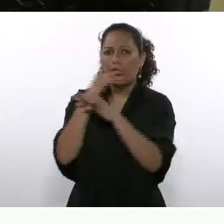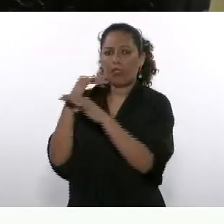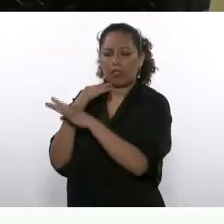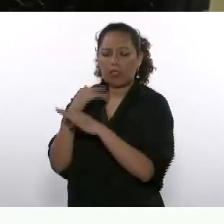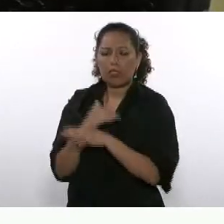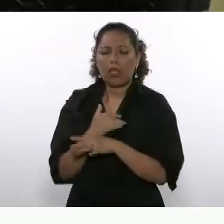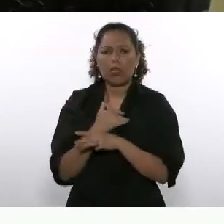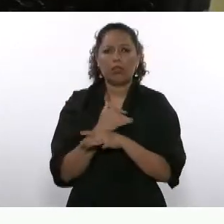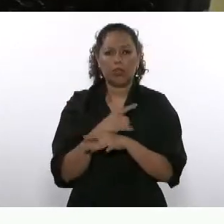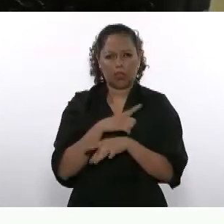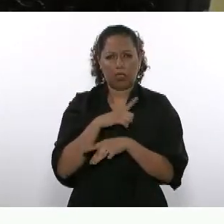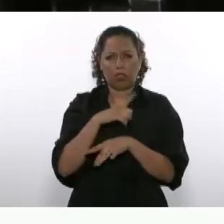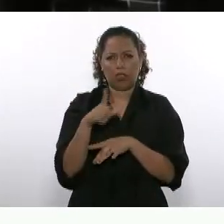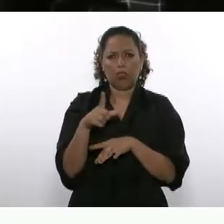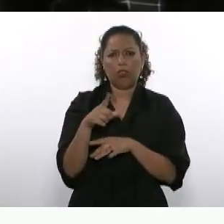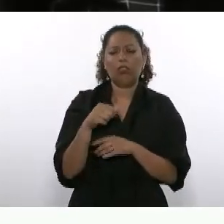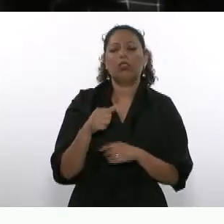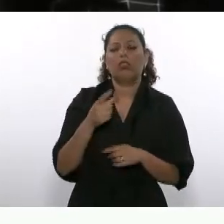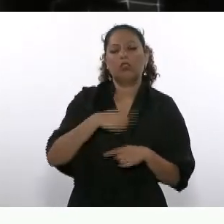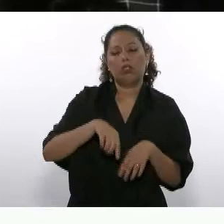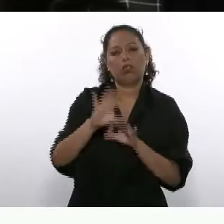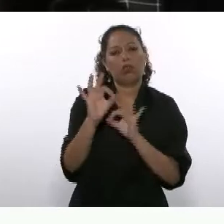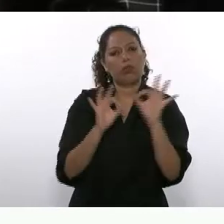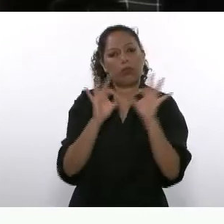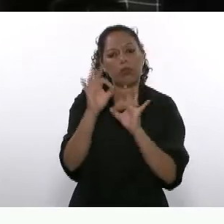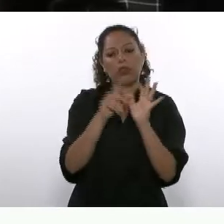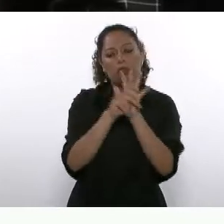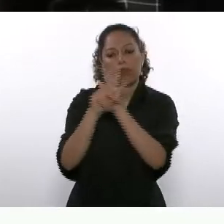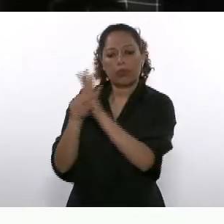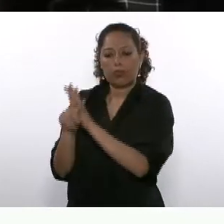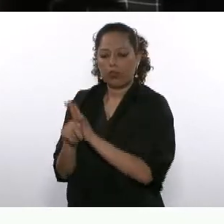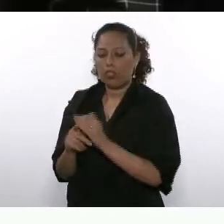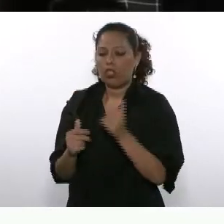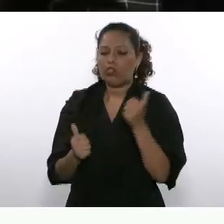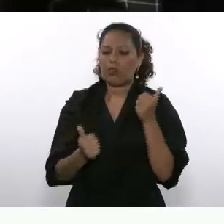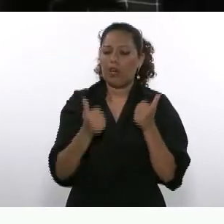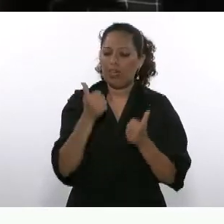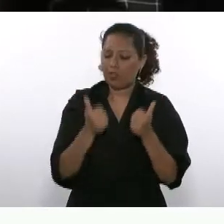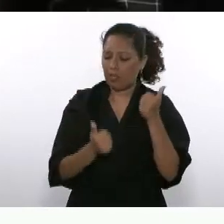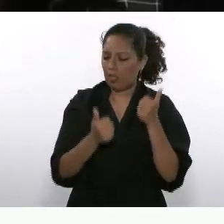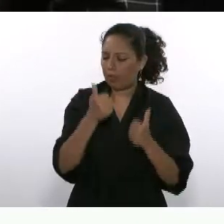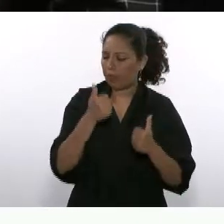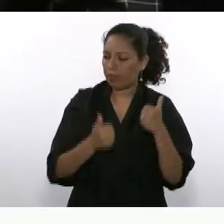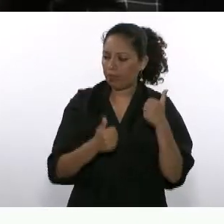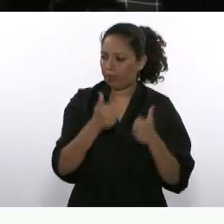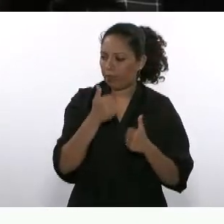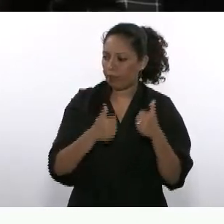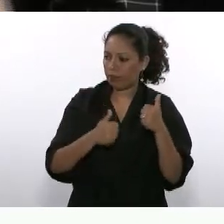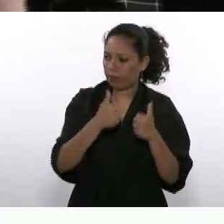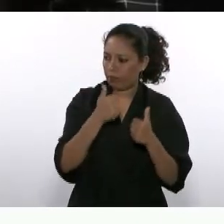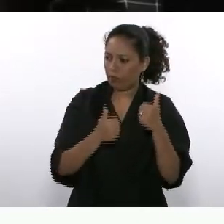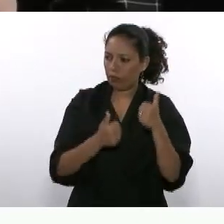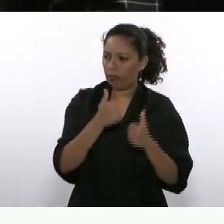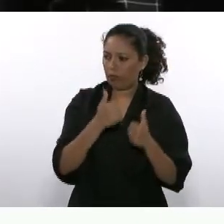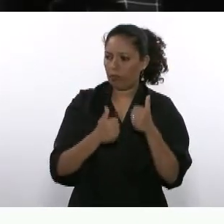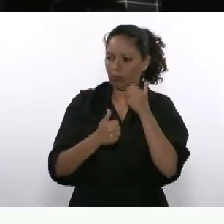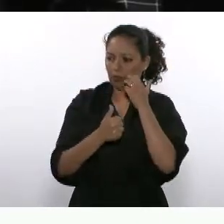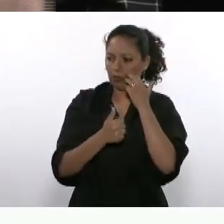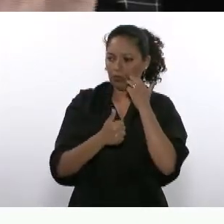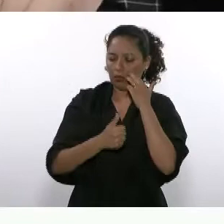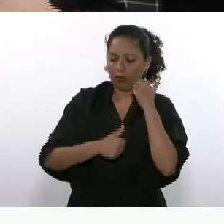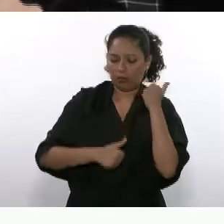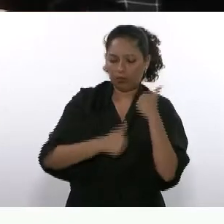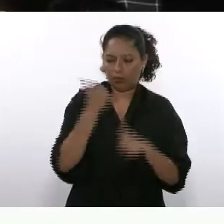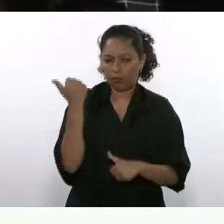de... A gente está formatando o projeto Esporte Itinerante. A ideia é levar um caminhão,